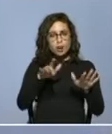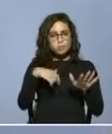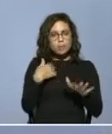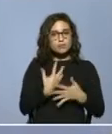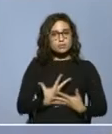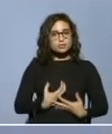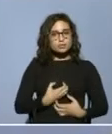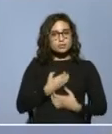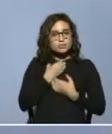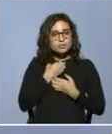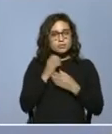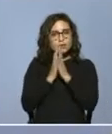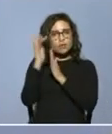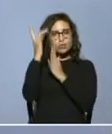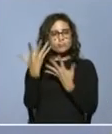pela glória de Deus.